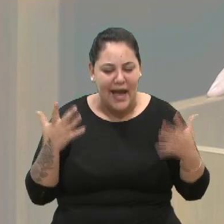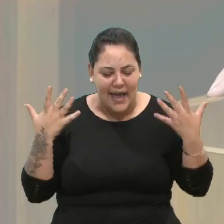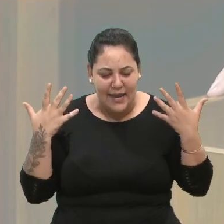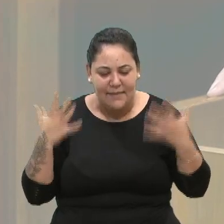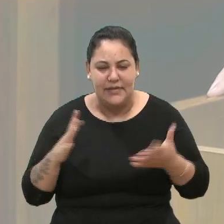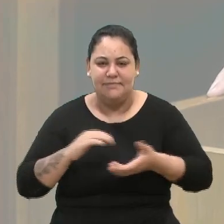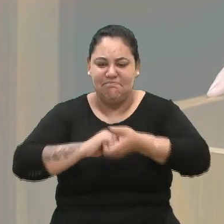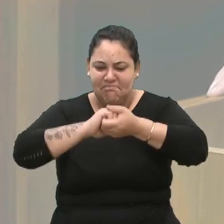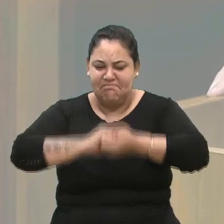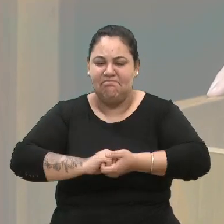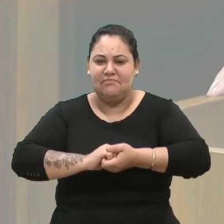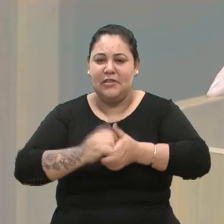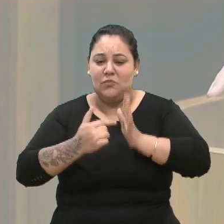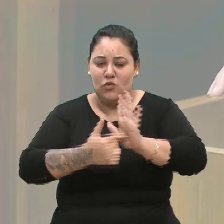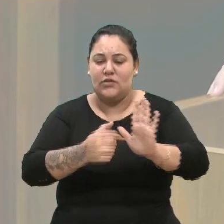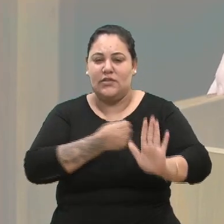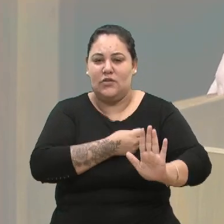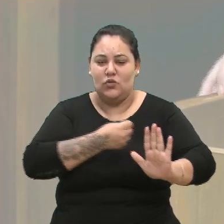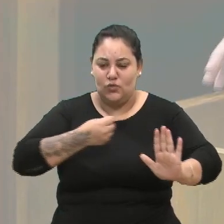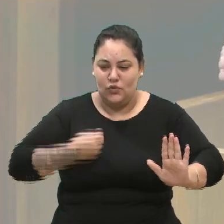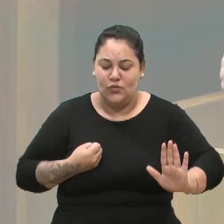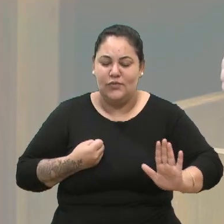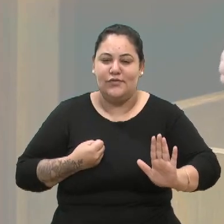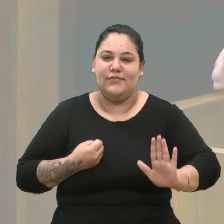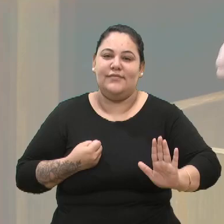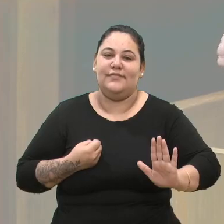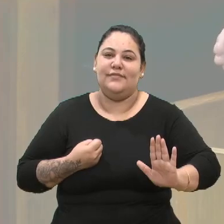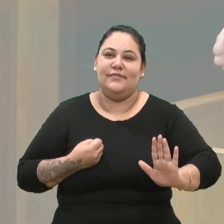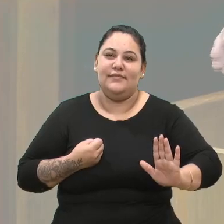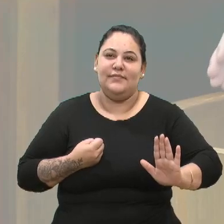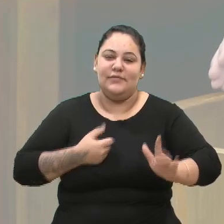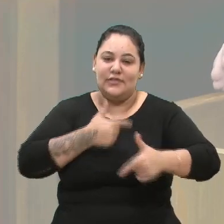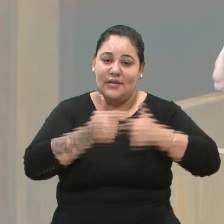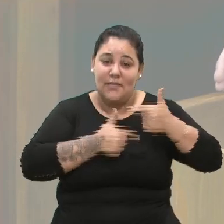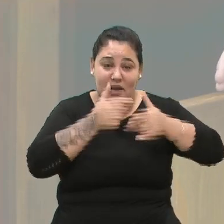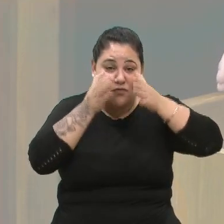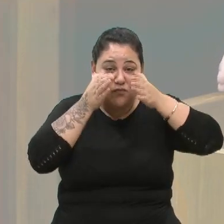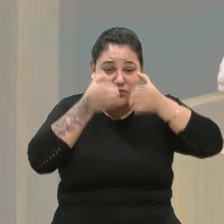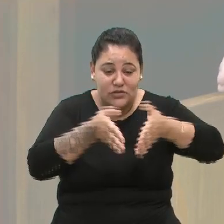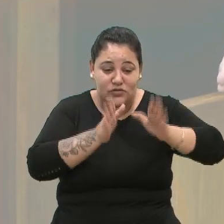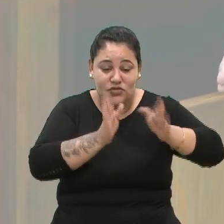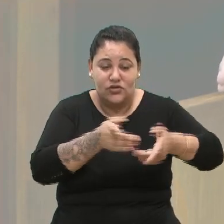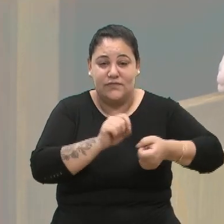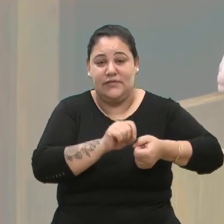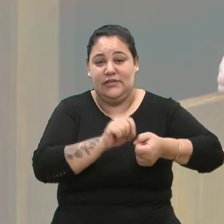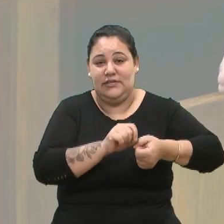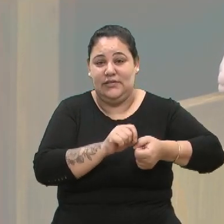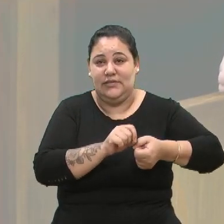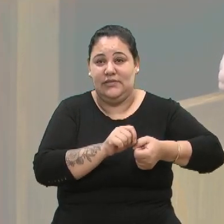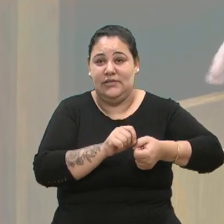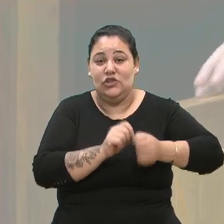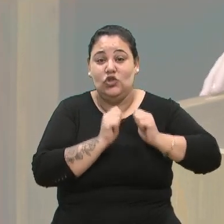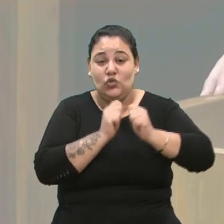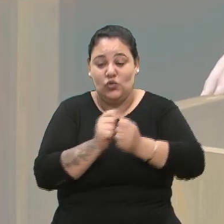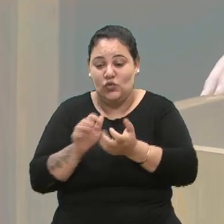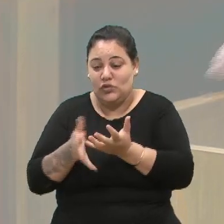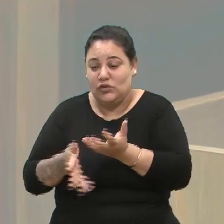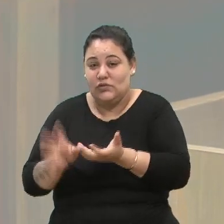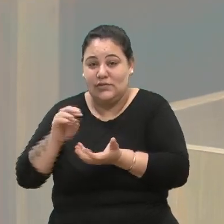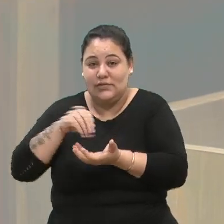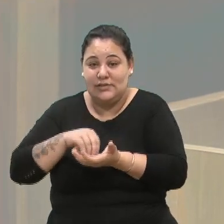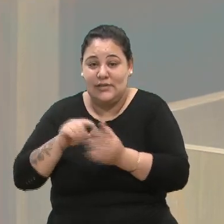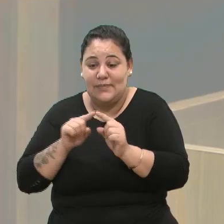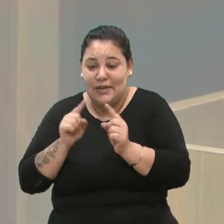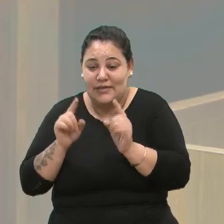esses números e cumprimentar pelo trabalho focado que está sendo feito ante a Codeca, mas um trabalho